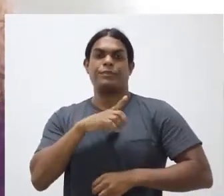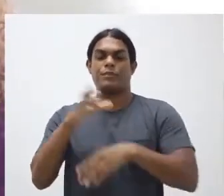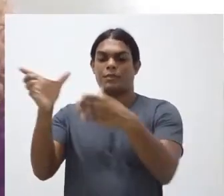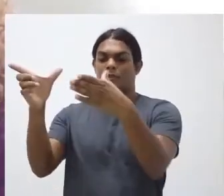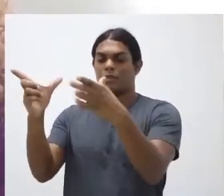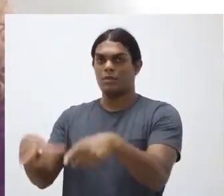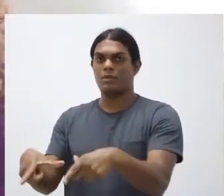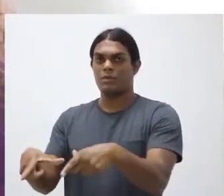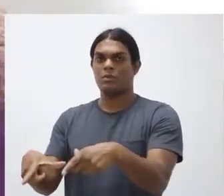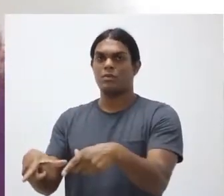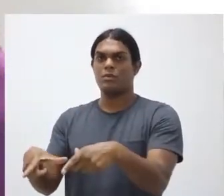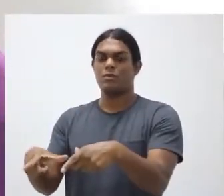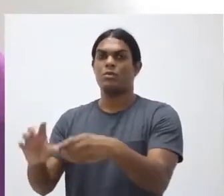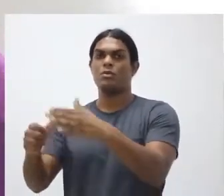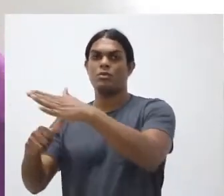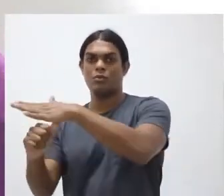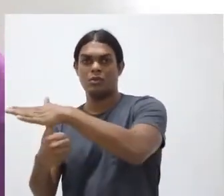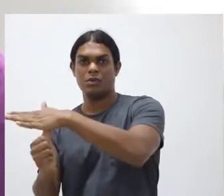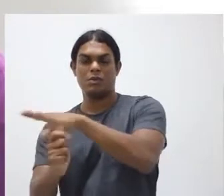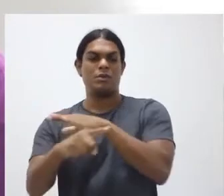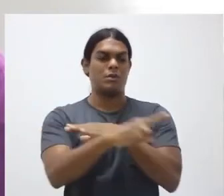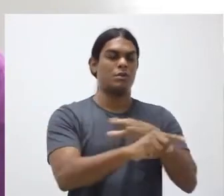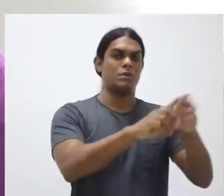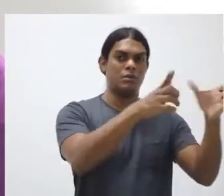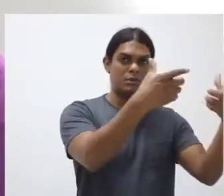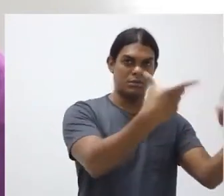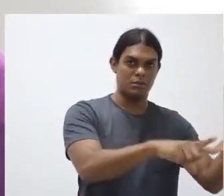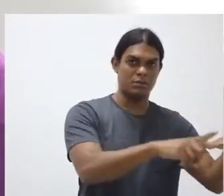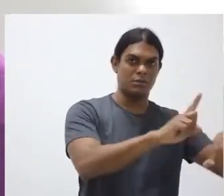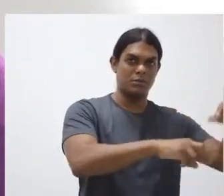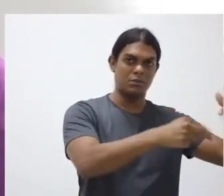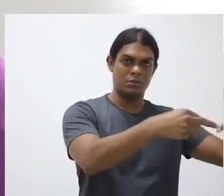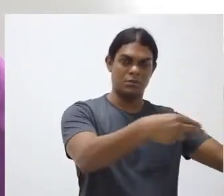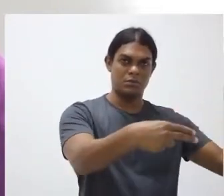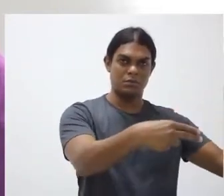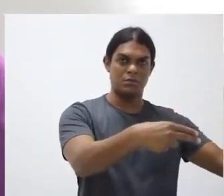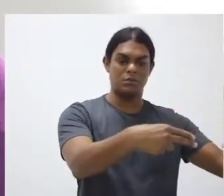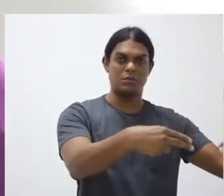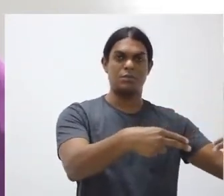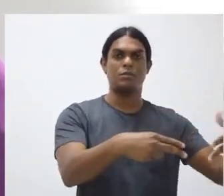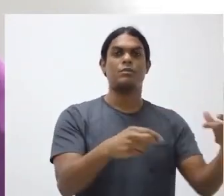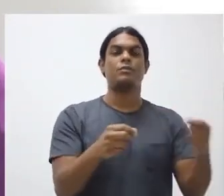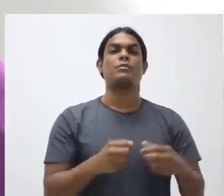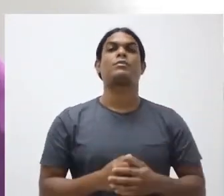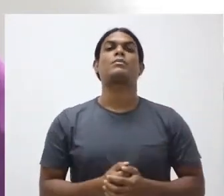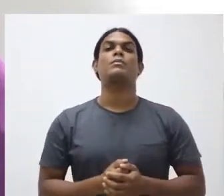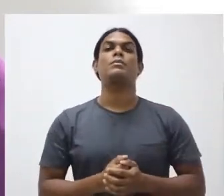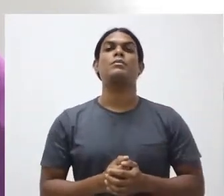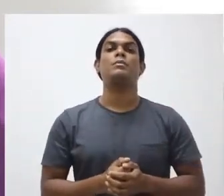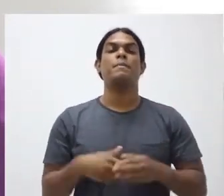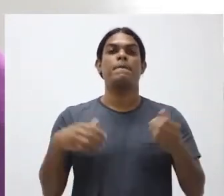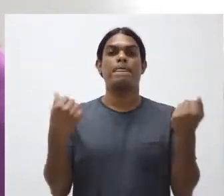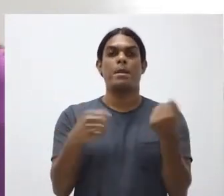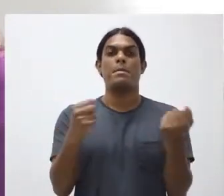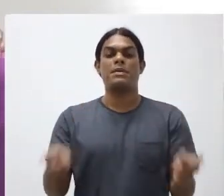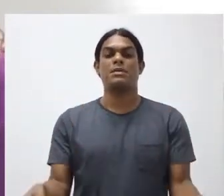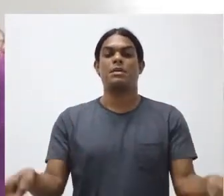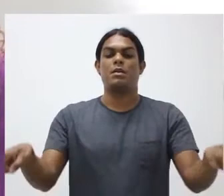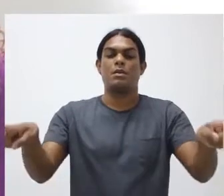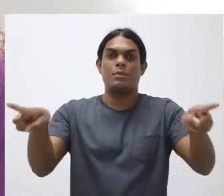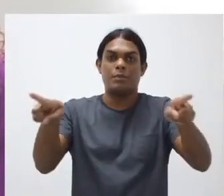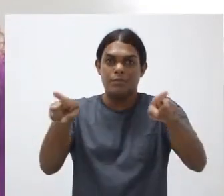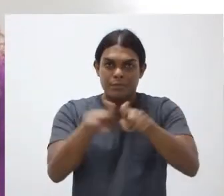consumidor em determinado ponto e um produto que é fornecido, produzido e distribuído em outra localização, nós